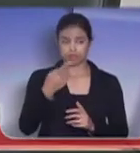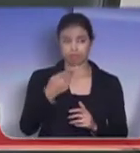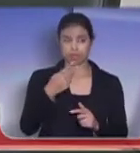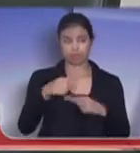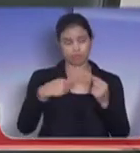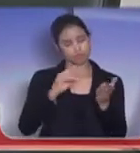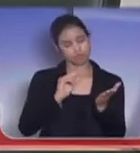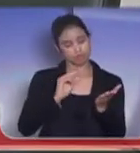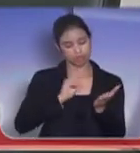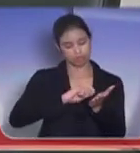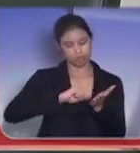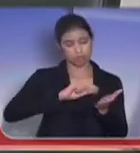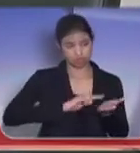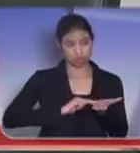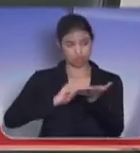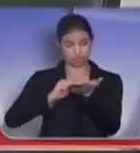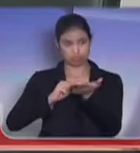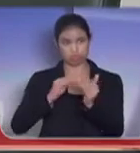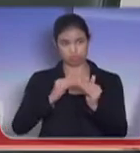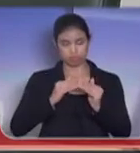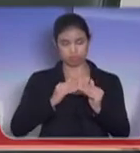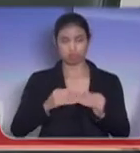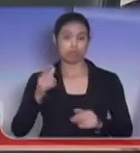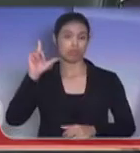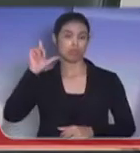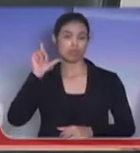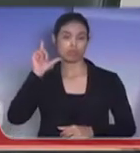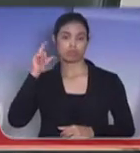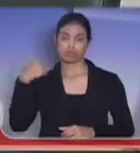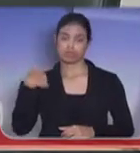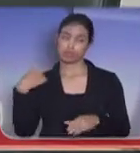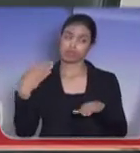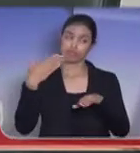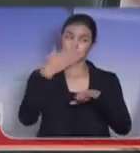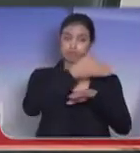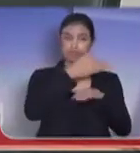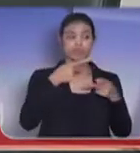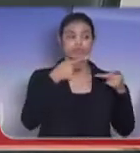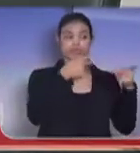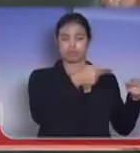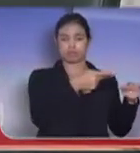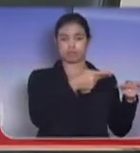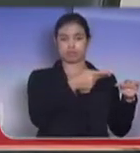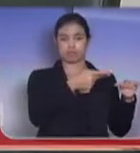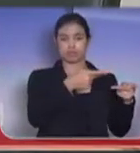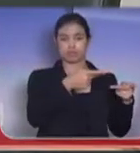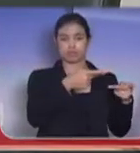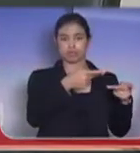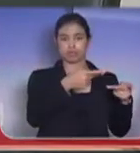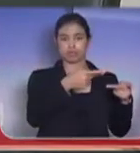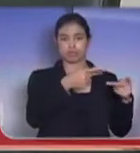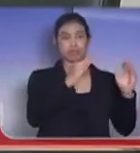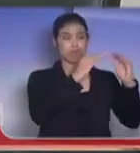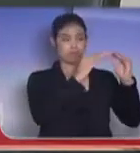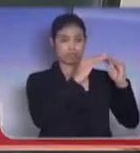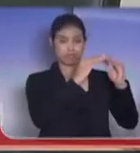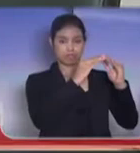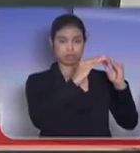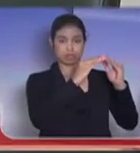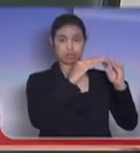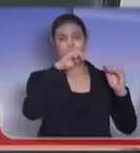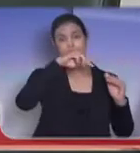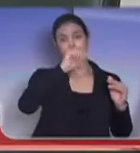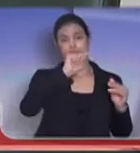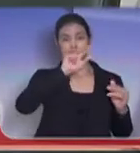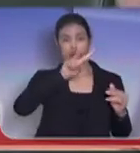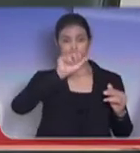constarem diário oficial que ontem nós estivemos visitando o 8º distrito naval aqui em